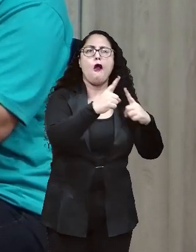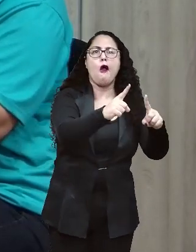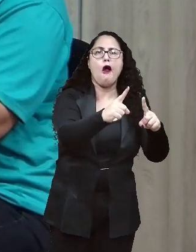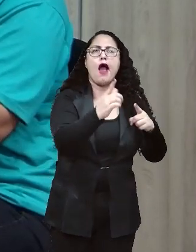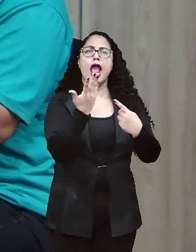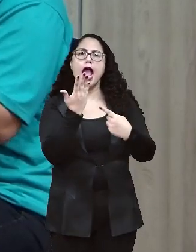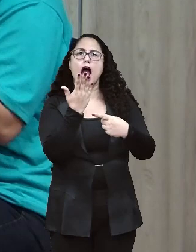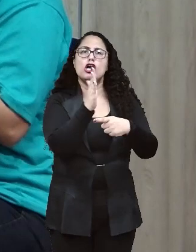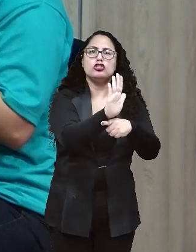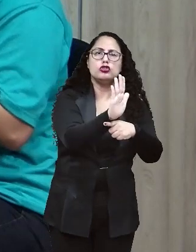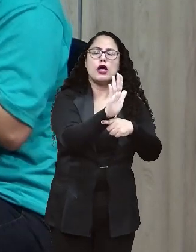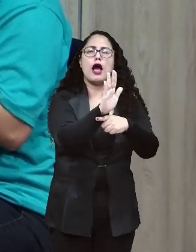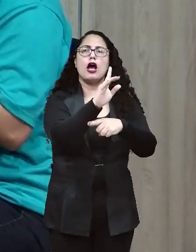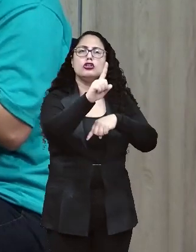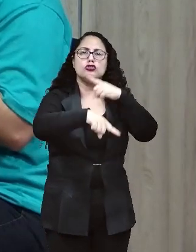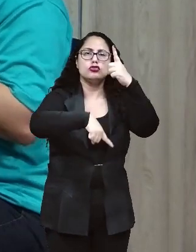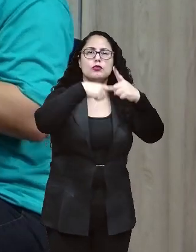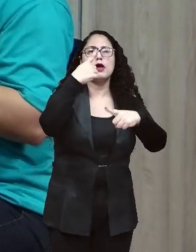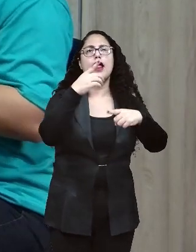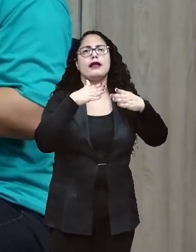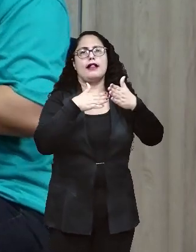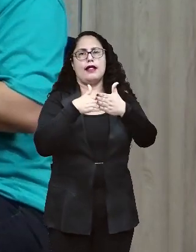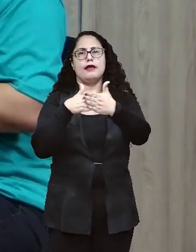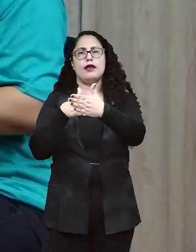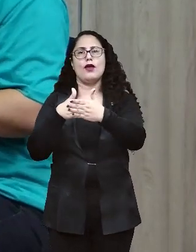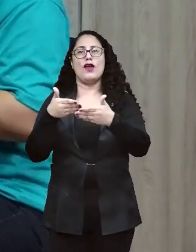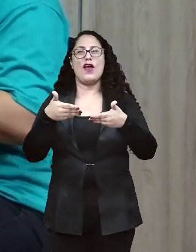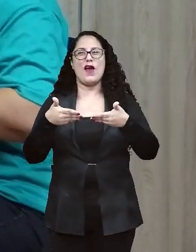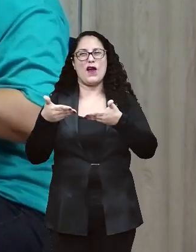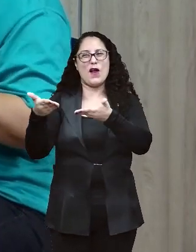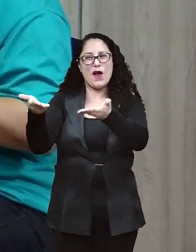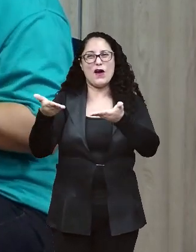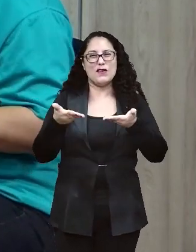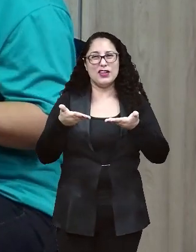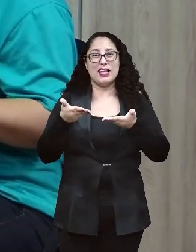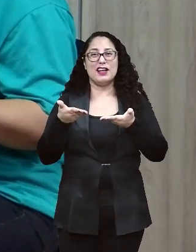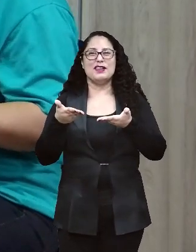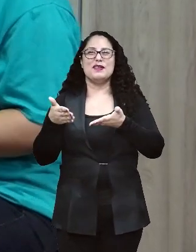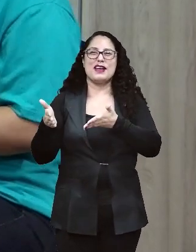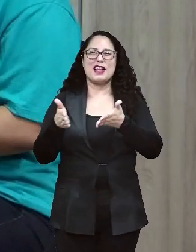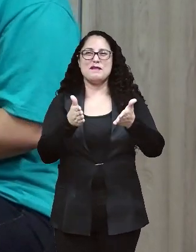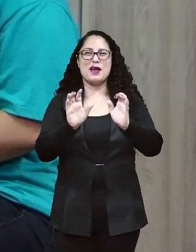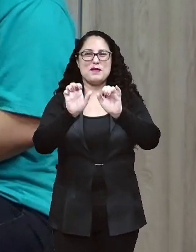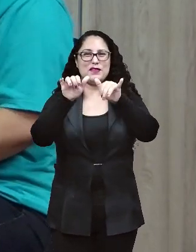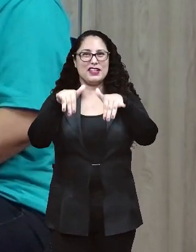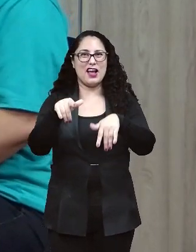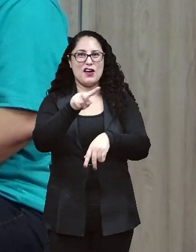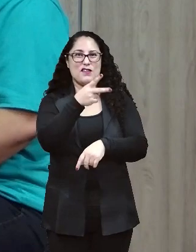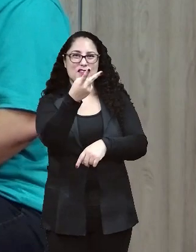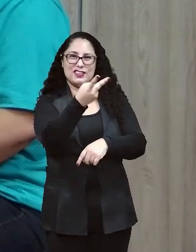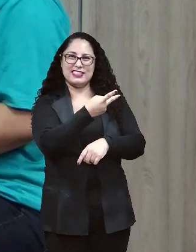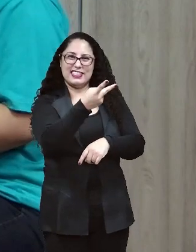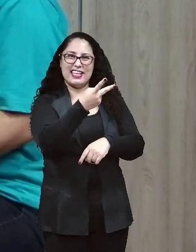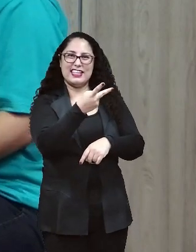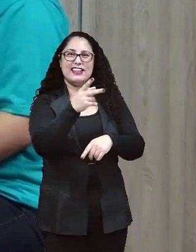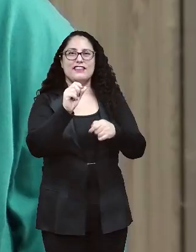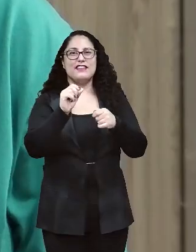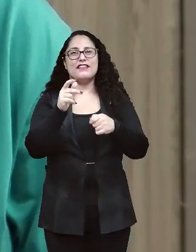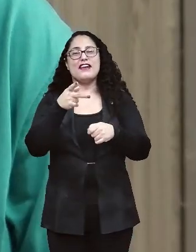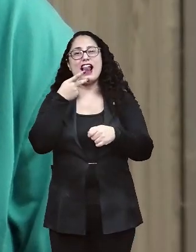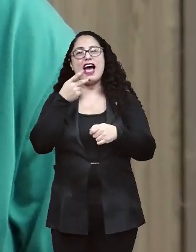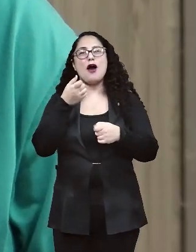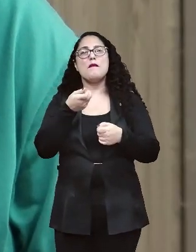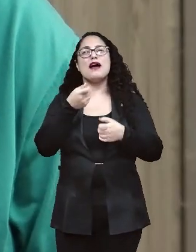e ajudá-la a superar essa limitação. Então eu convido para a gente ir caminhando para o final, vocês para fazerem uma